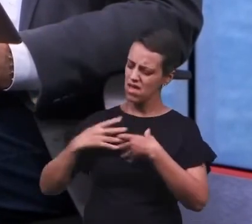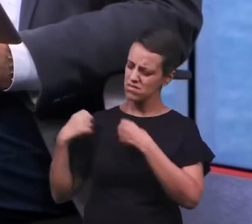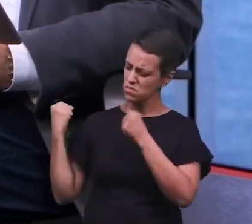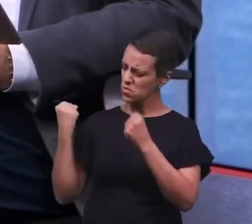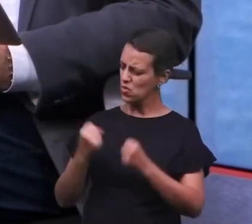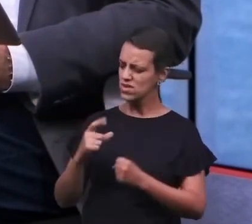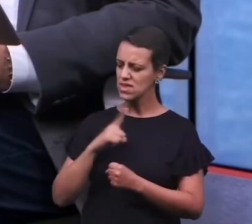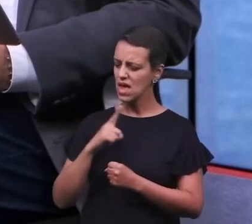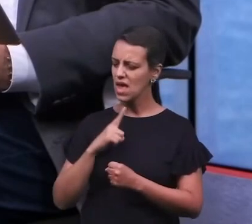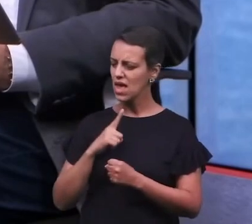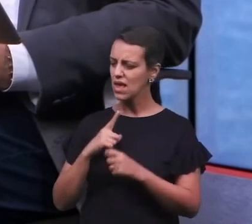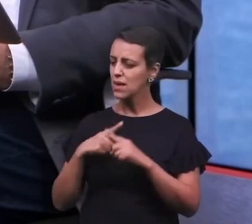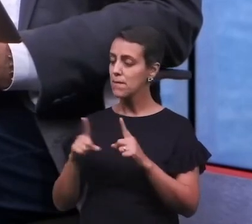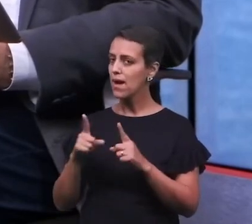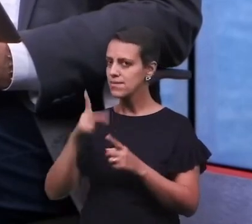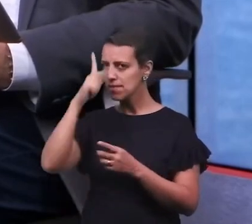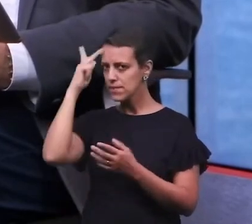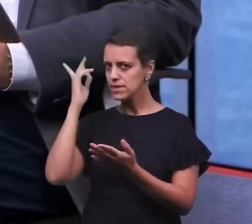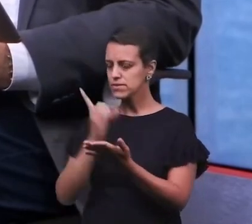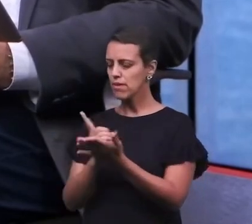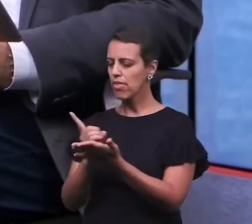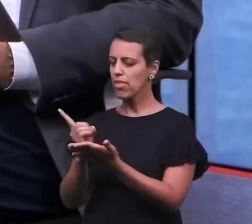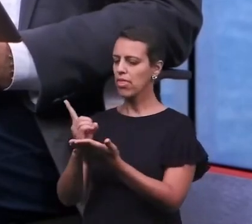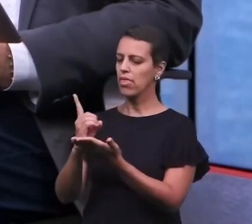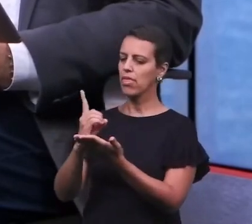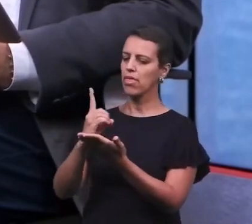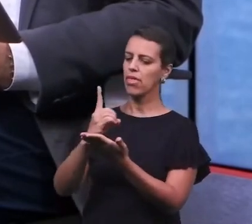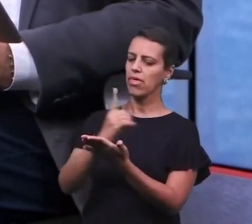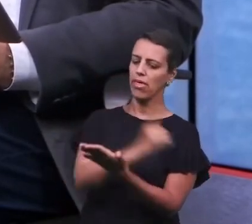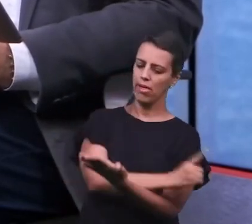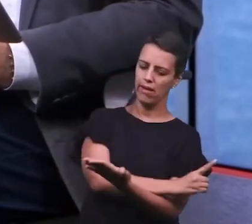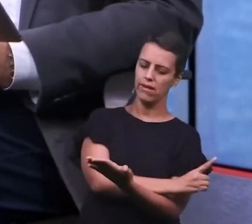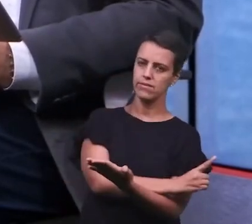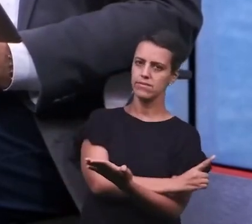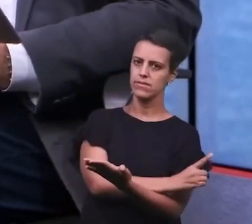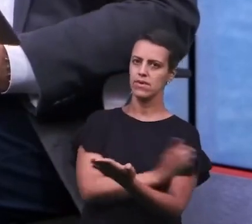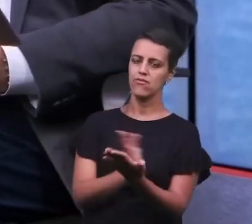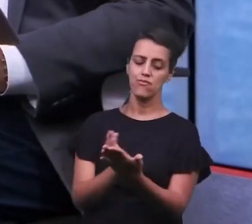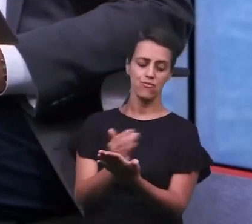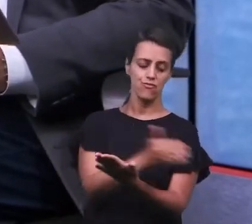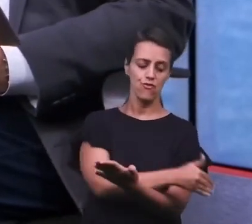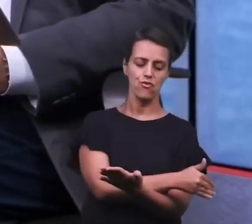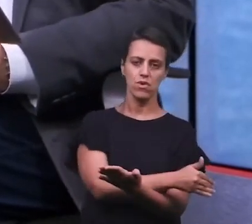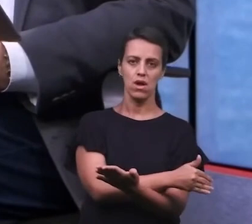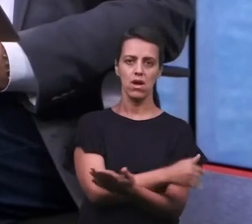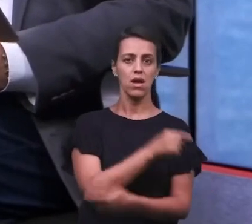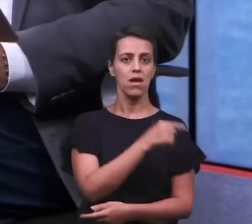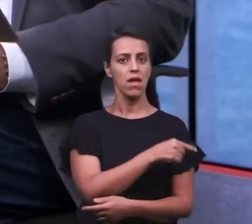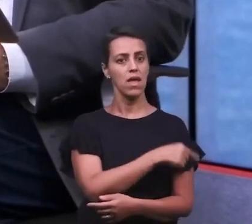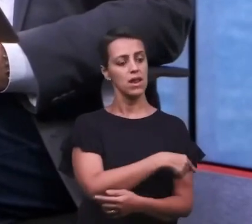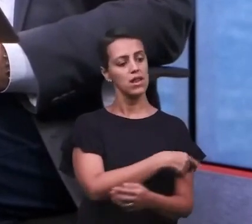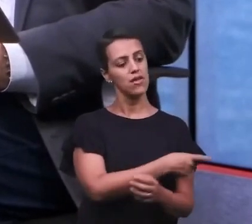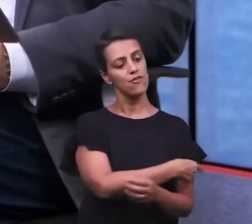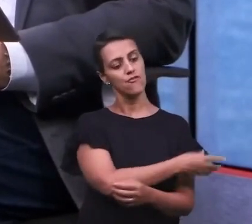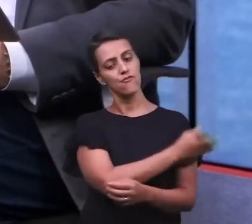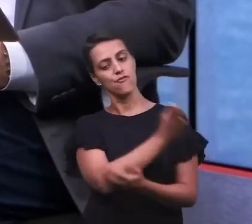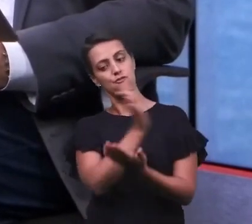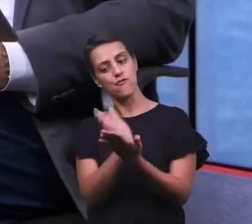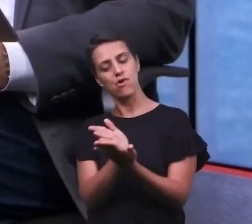e recaíram, sejam outra vez renovados para o arrependimento, pois assim quanto a eles, de